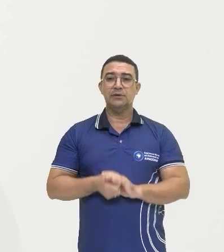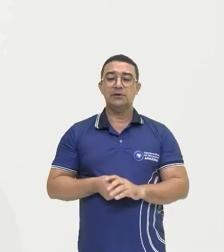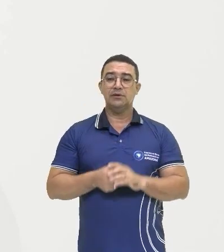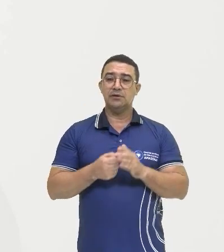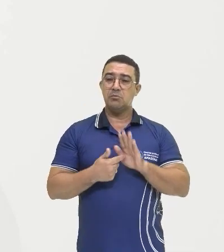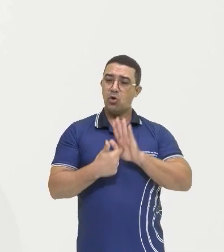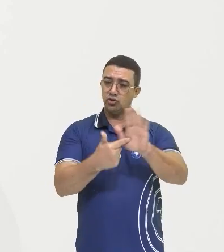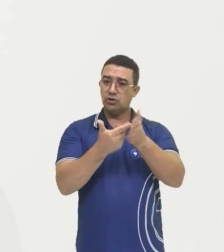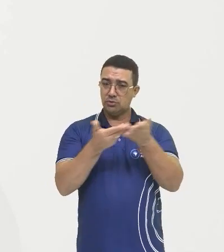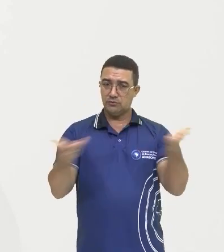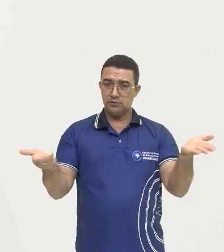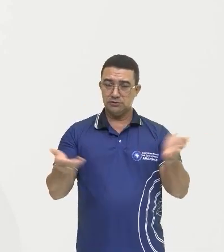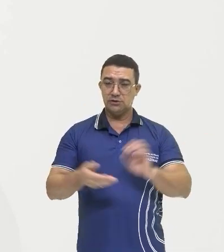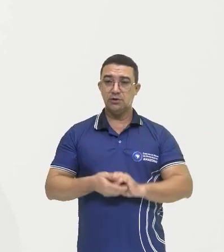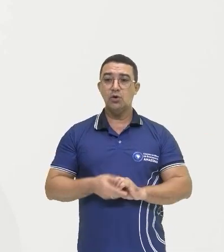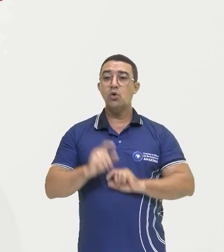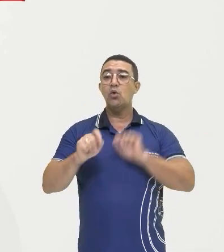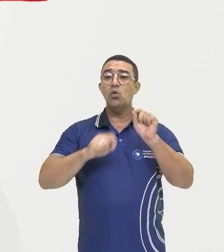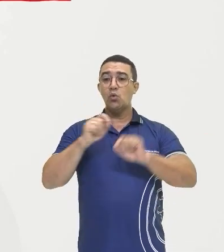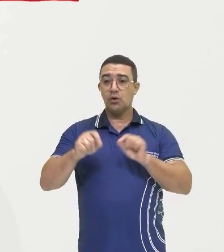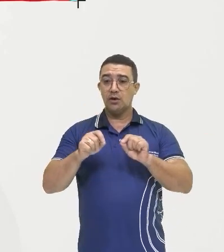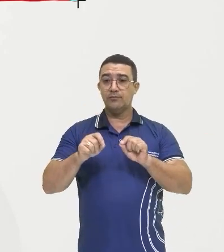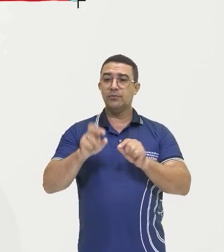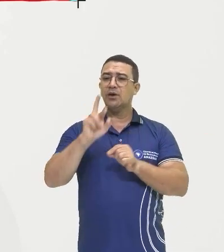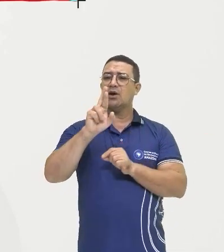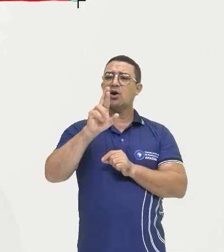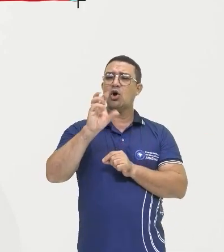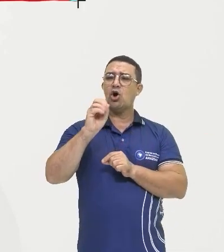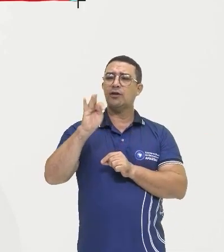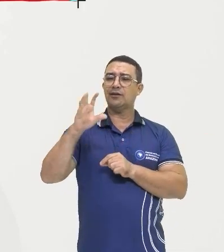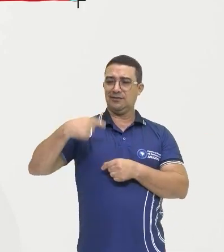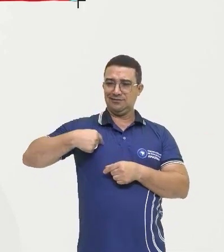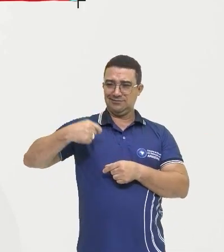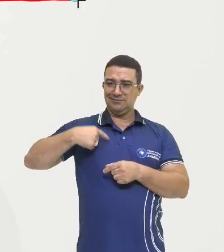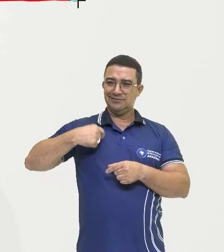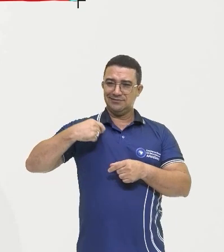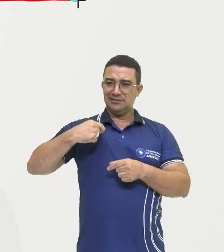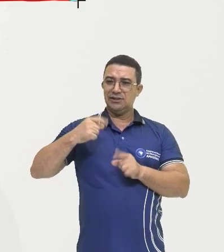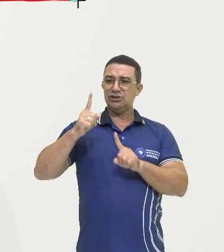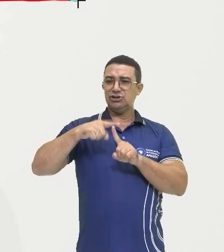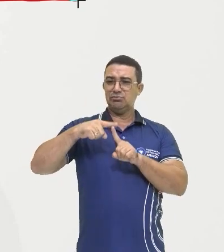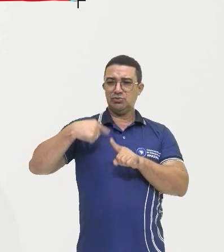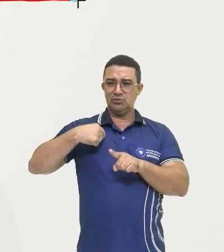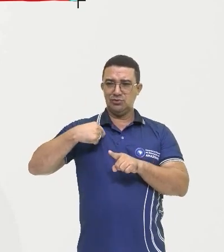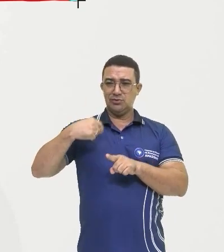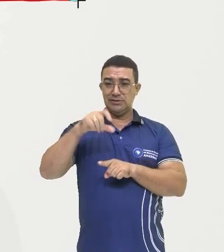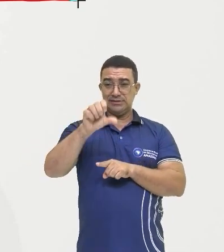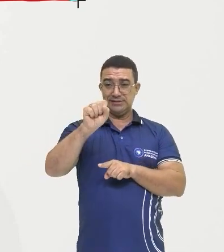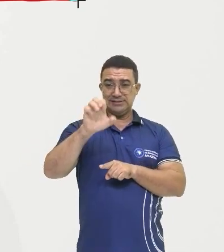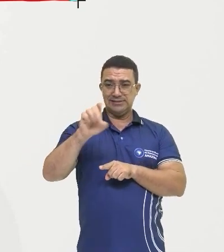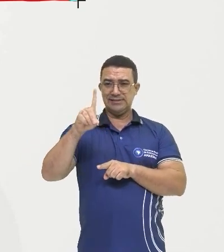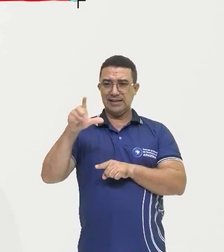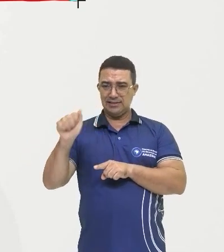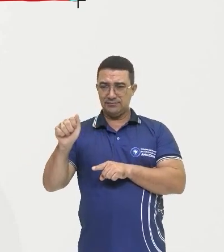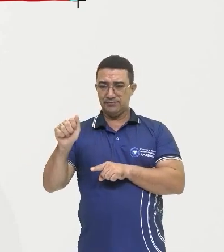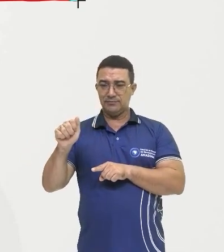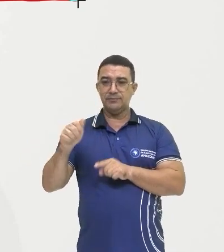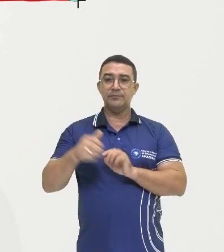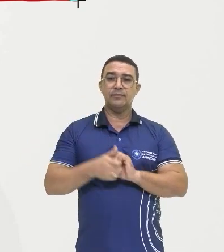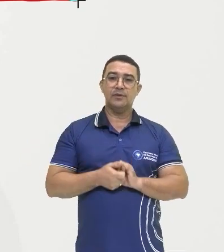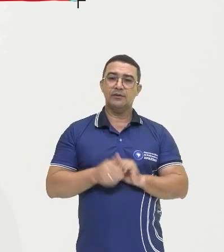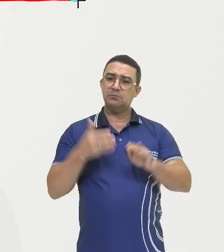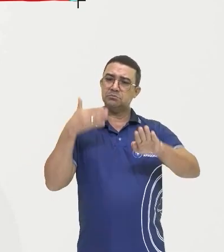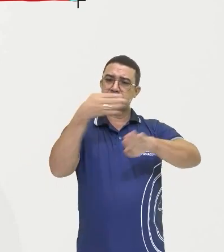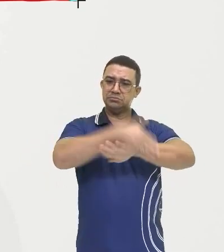exemplo para a gente da Rota da Seda, tá? Que era aquela rota de comércio que ligava o sul da Ásia, passando ali pelo Oriente